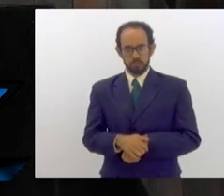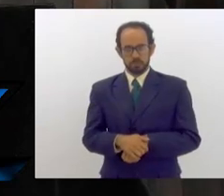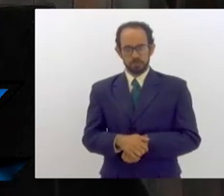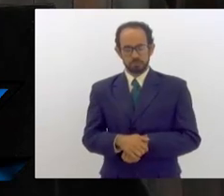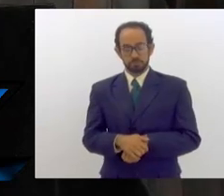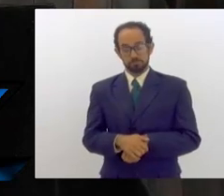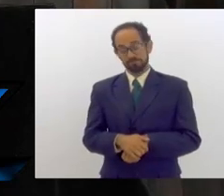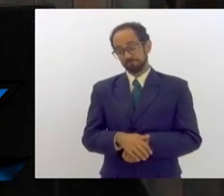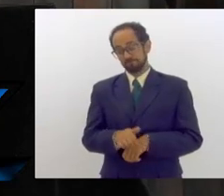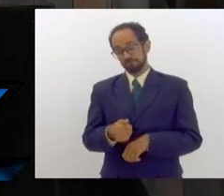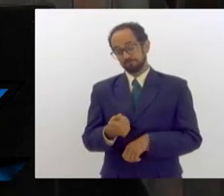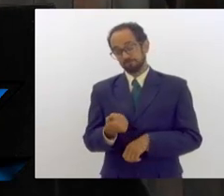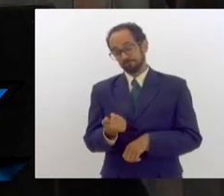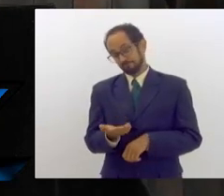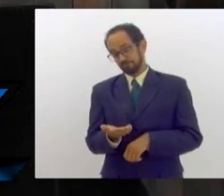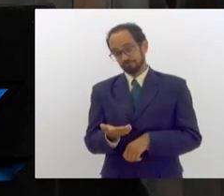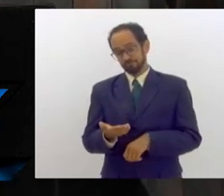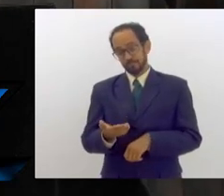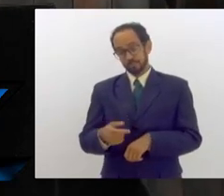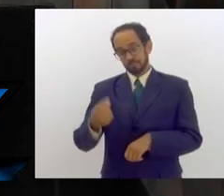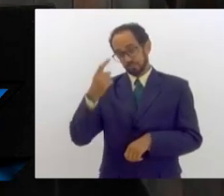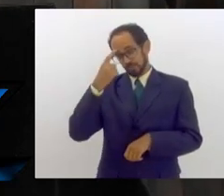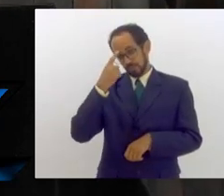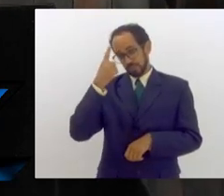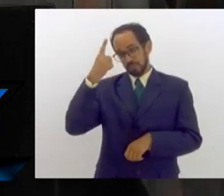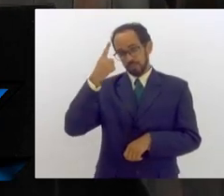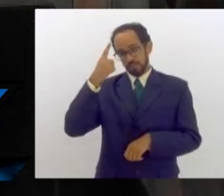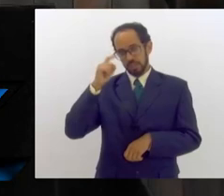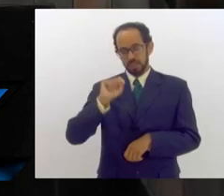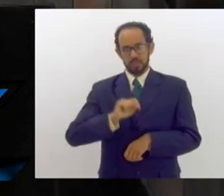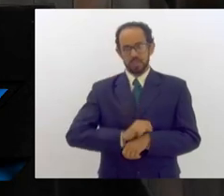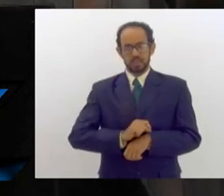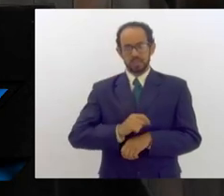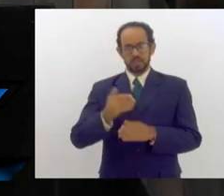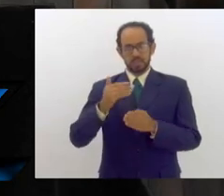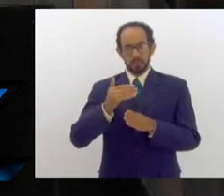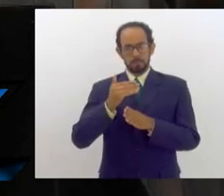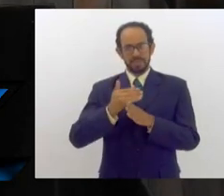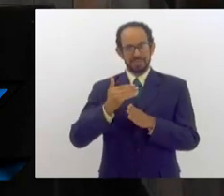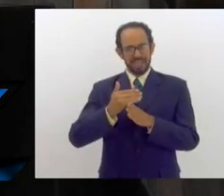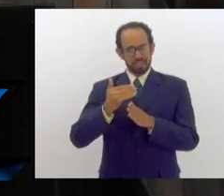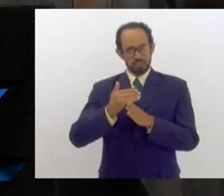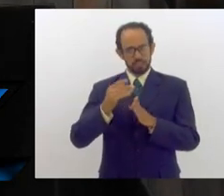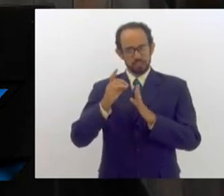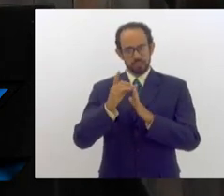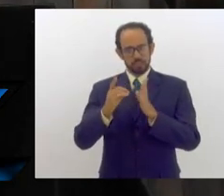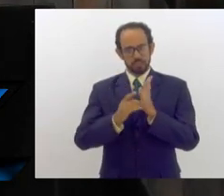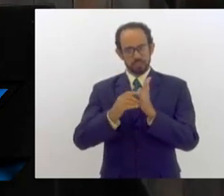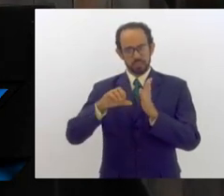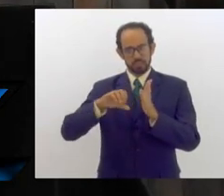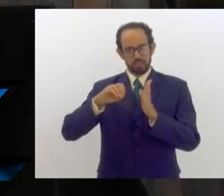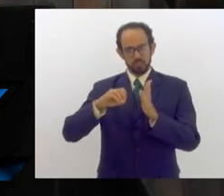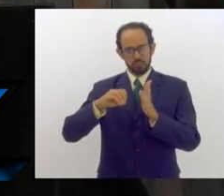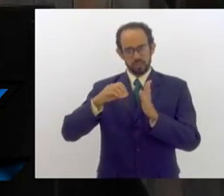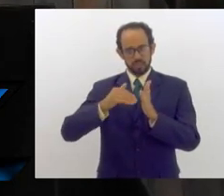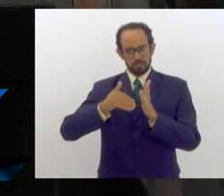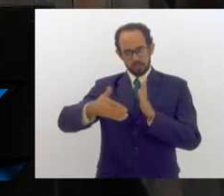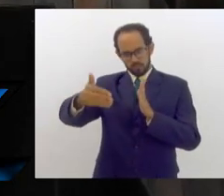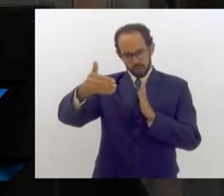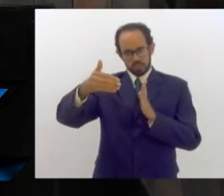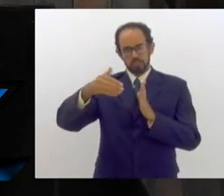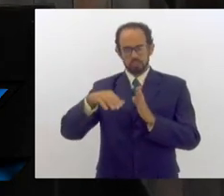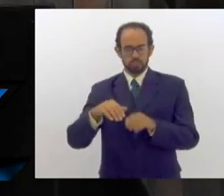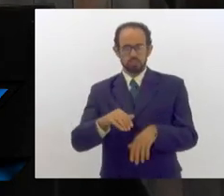E aí se deslumbrou a partir da metade da década de 90 baseado